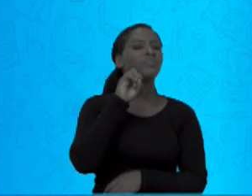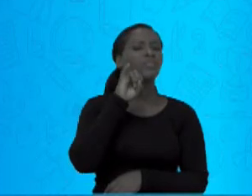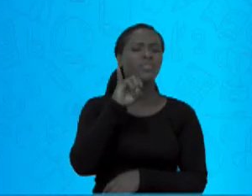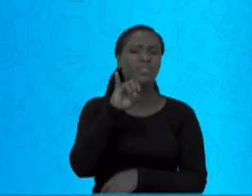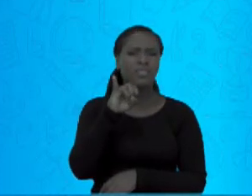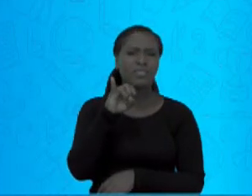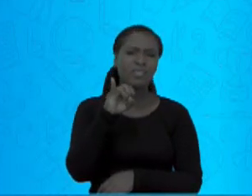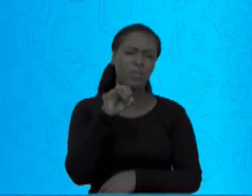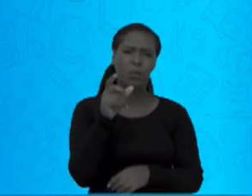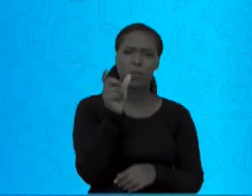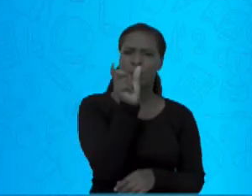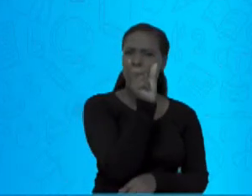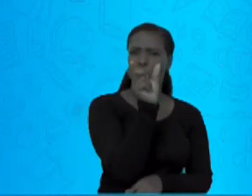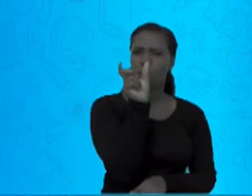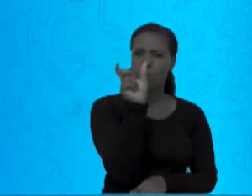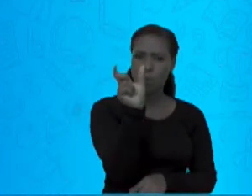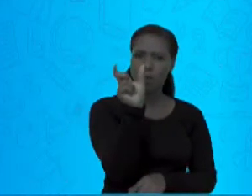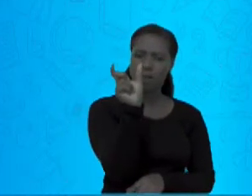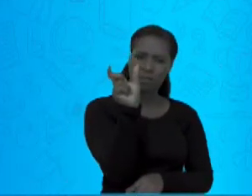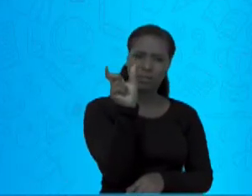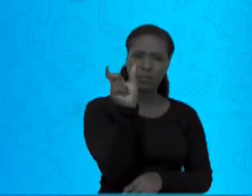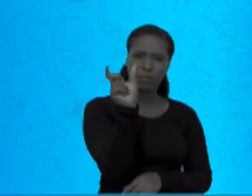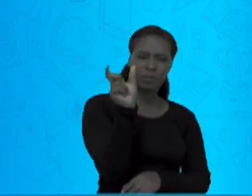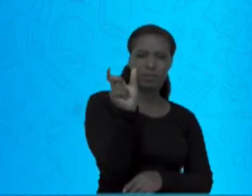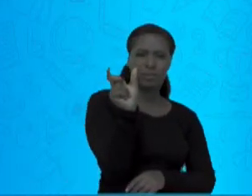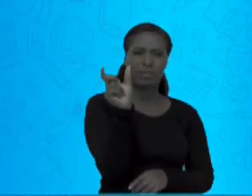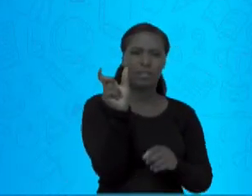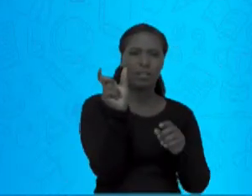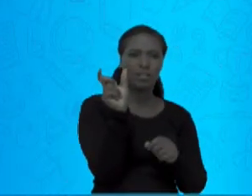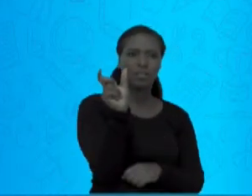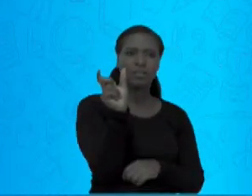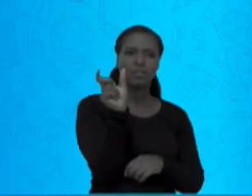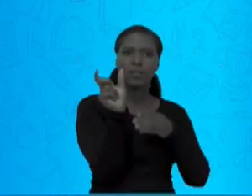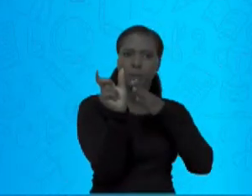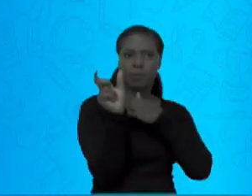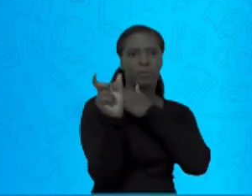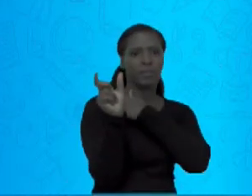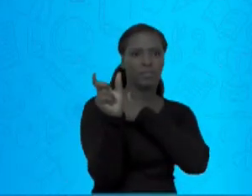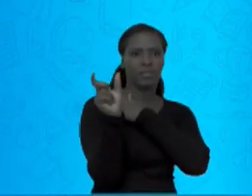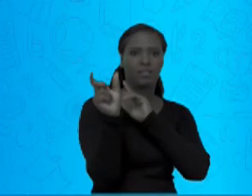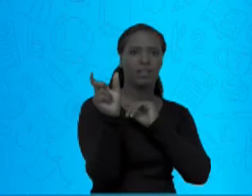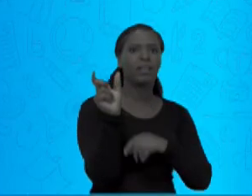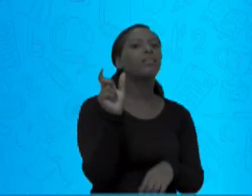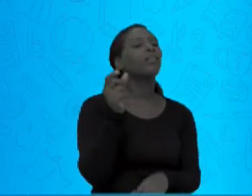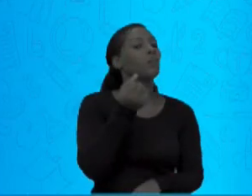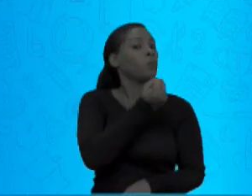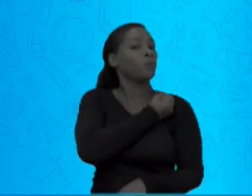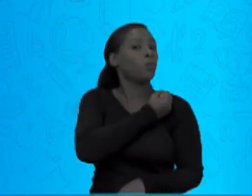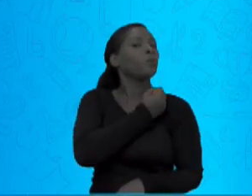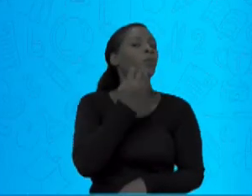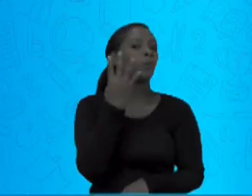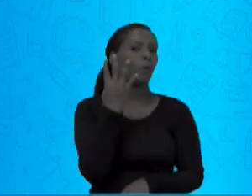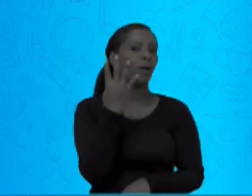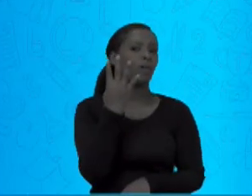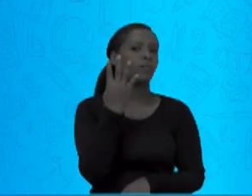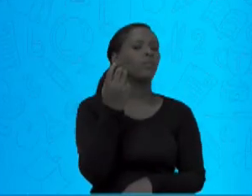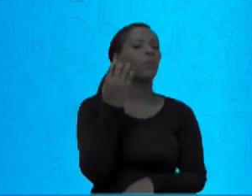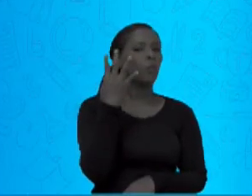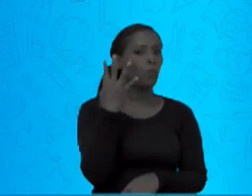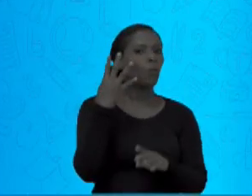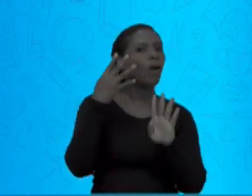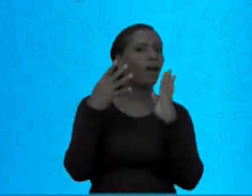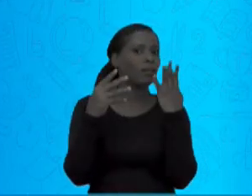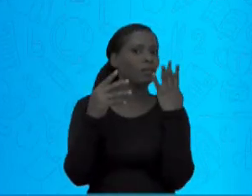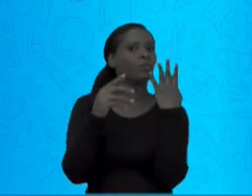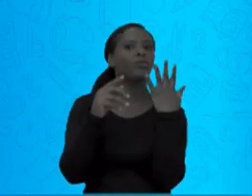pegar o 4 à direita, ele é o próprio 4, que são 4 unidades. Mas o